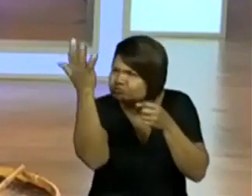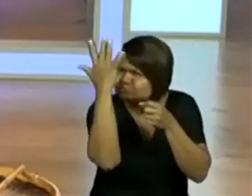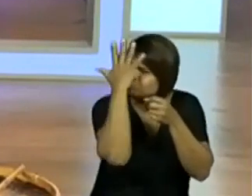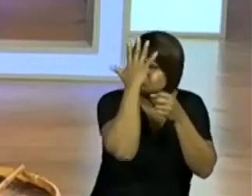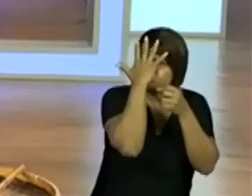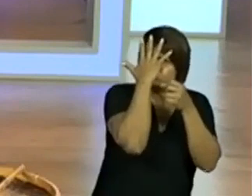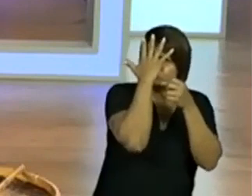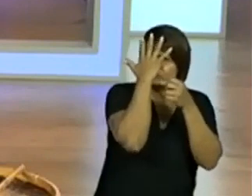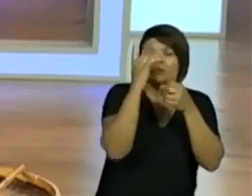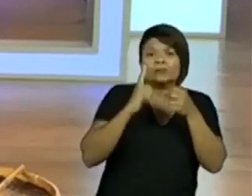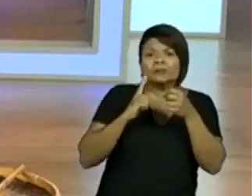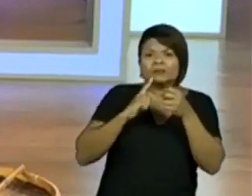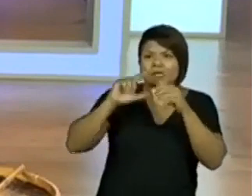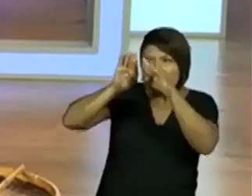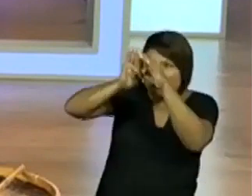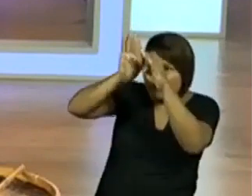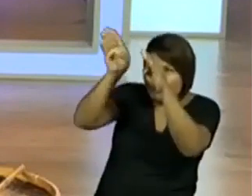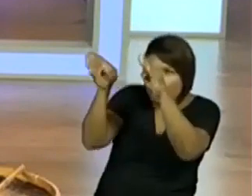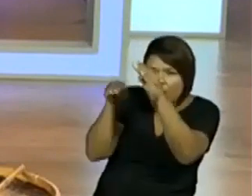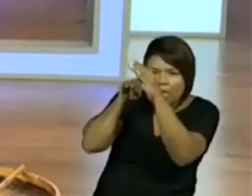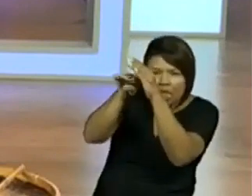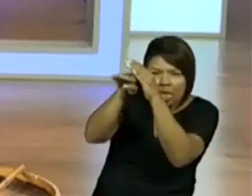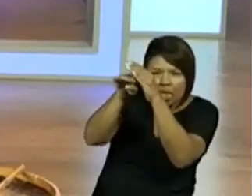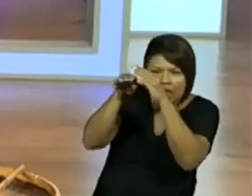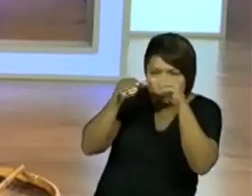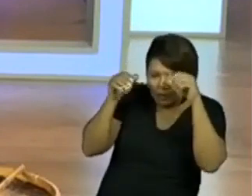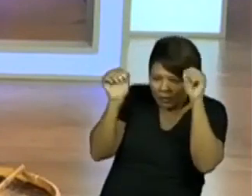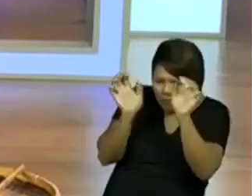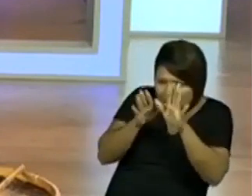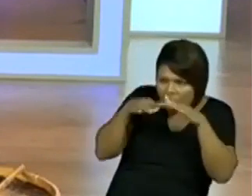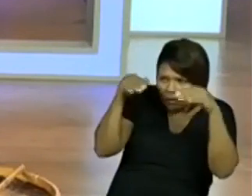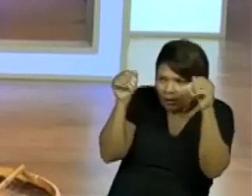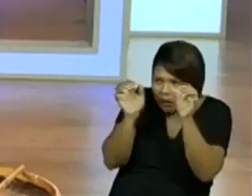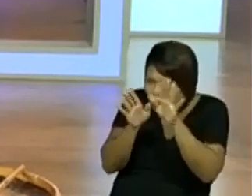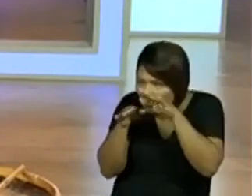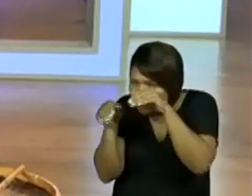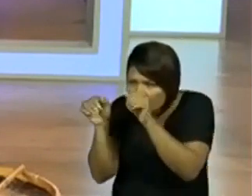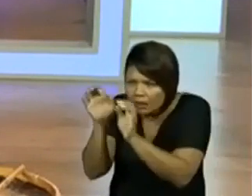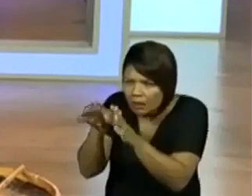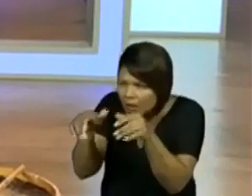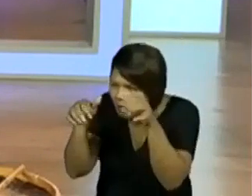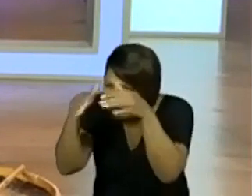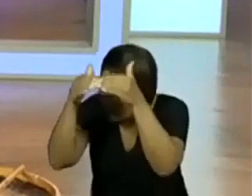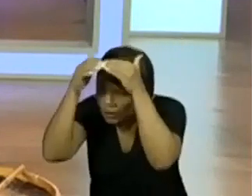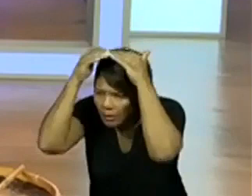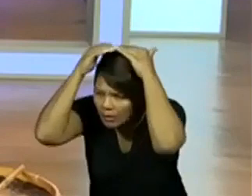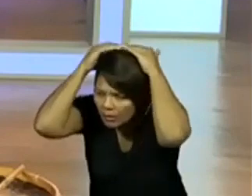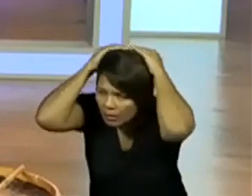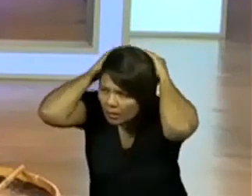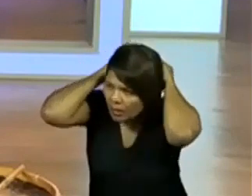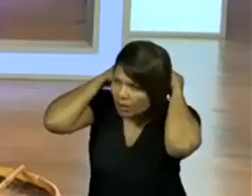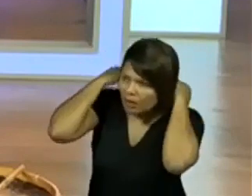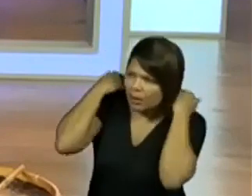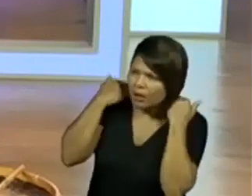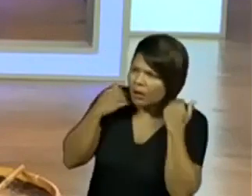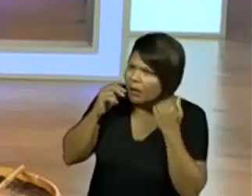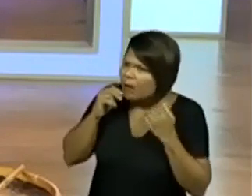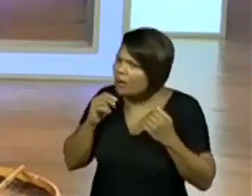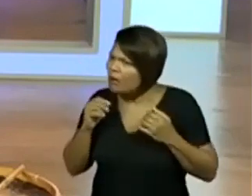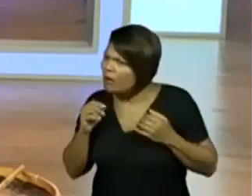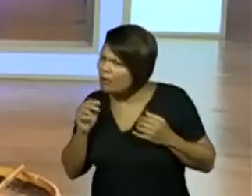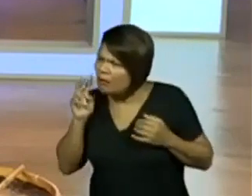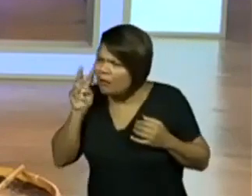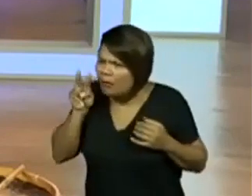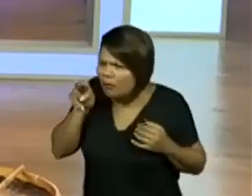gruta. Ele entrou e viu ali no fundo da gruta uma serpente